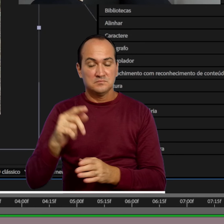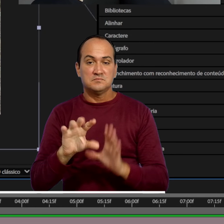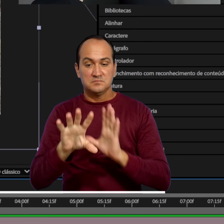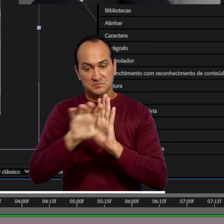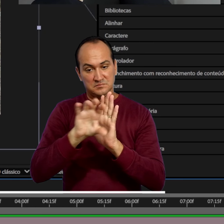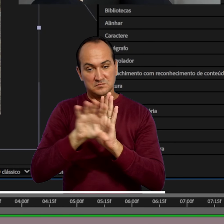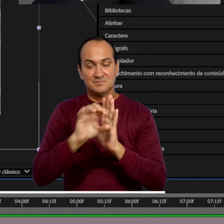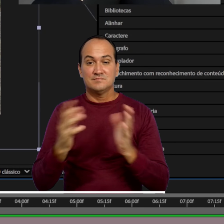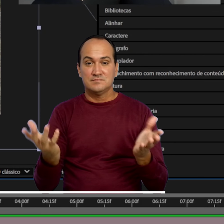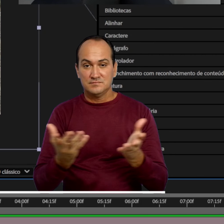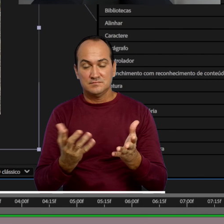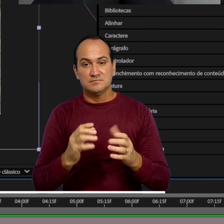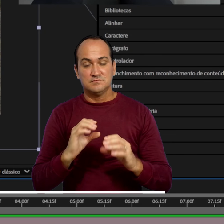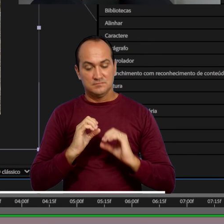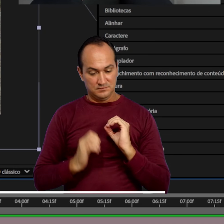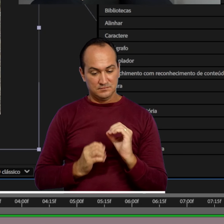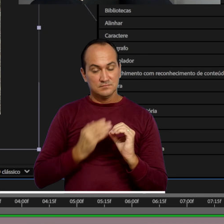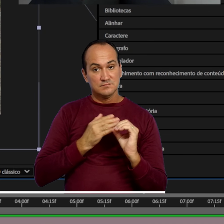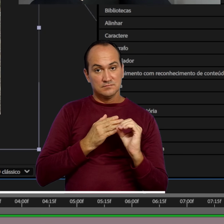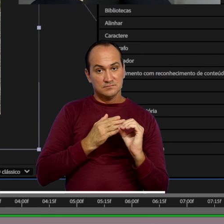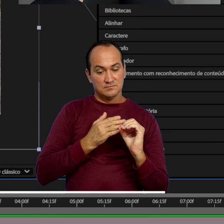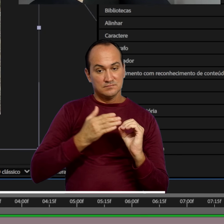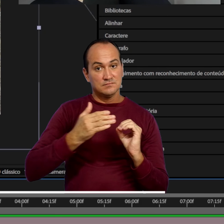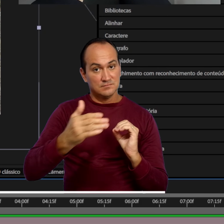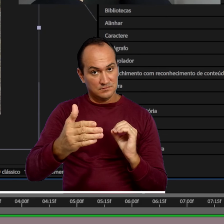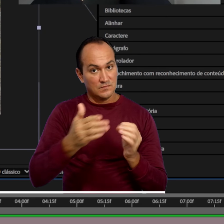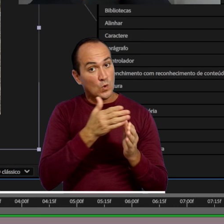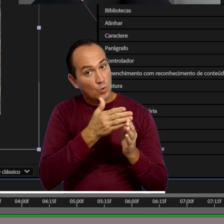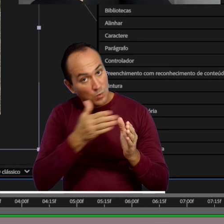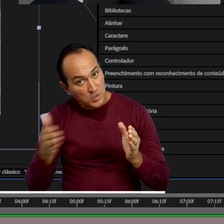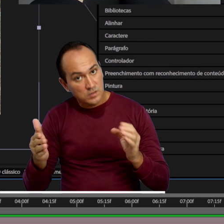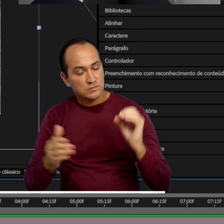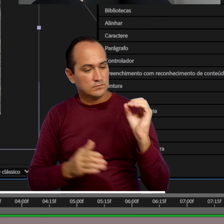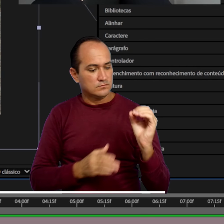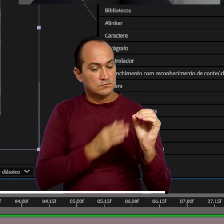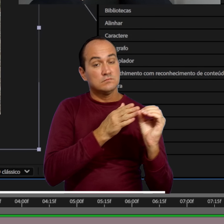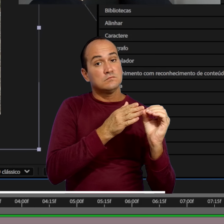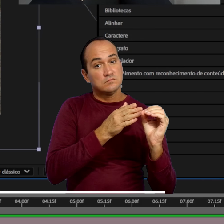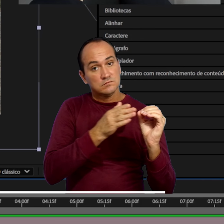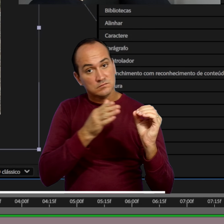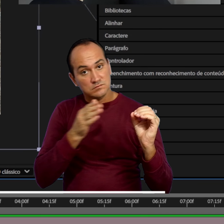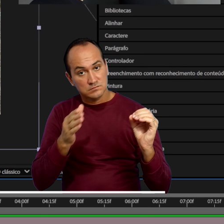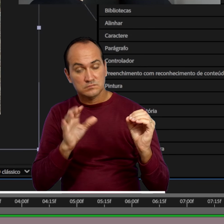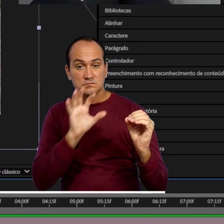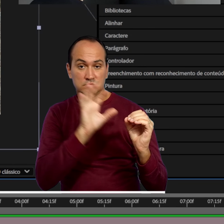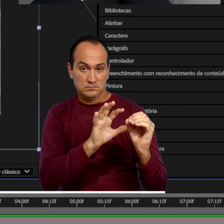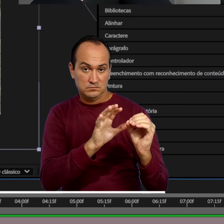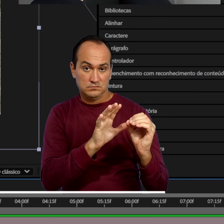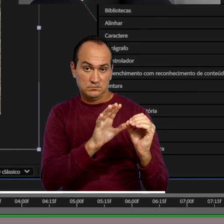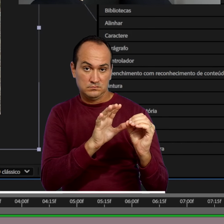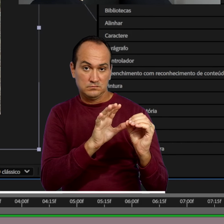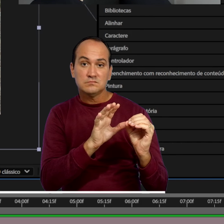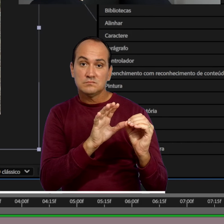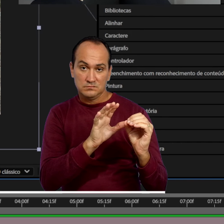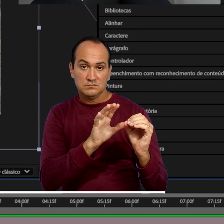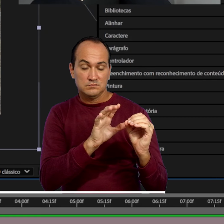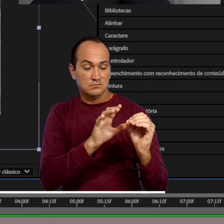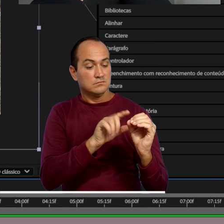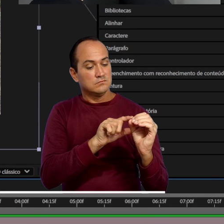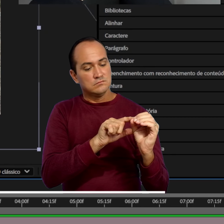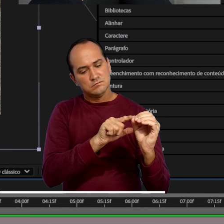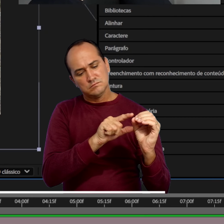e também vou colocar para gravar. Eu estou no meu instante 0, certo? Ou seja, no começo do meu vídeo. Então, no começo do meu vídeo, a situação que eu quero é